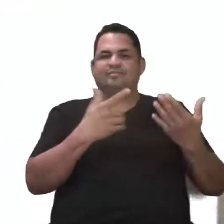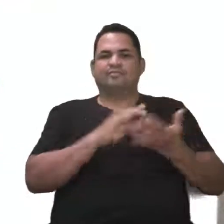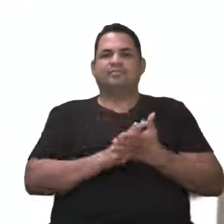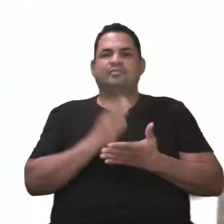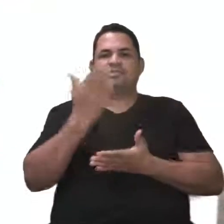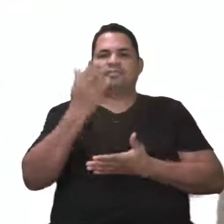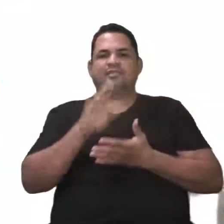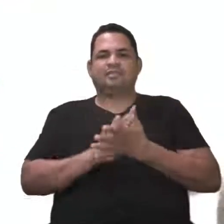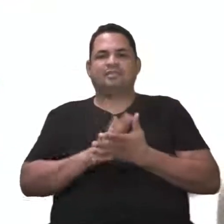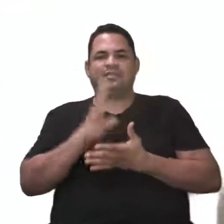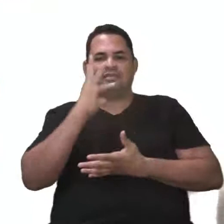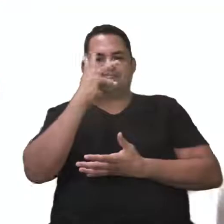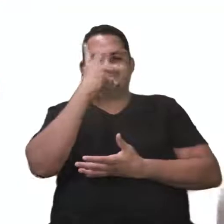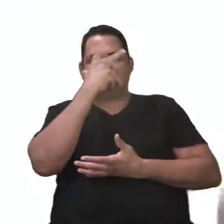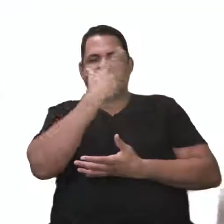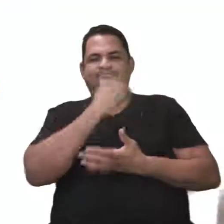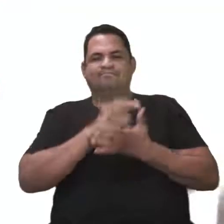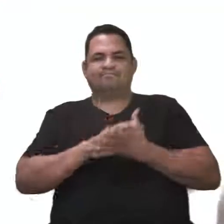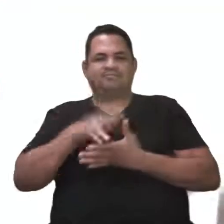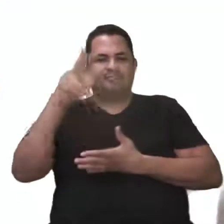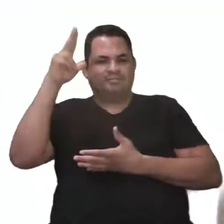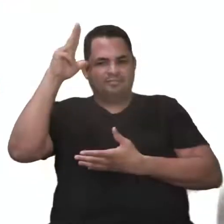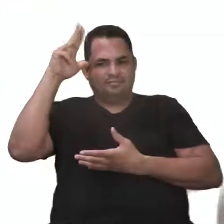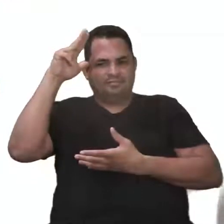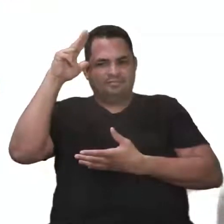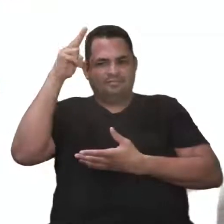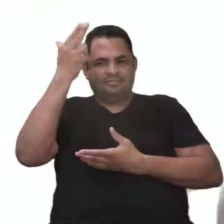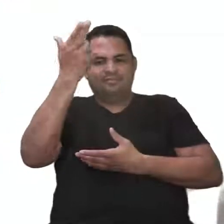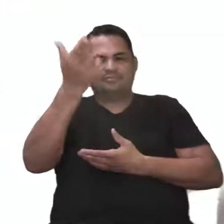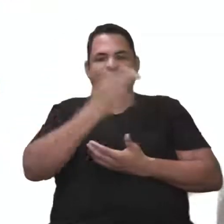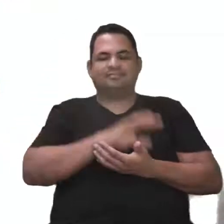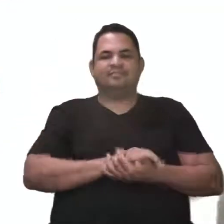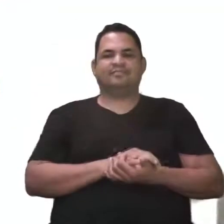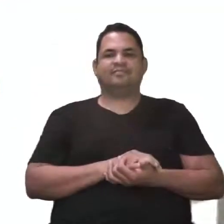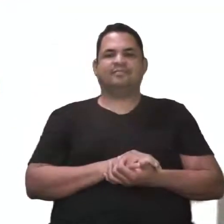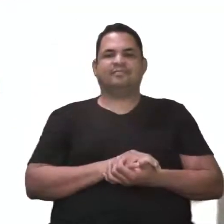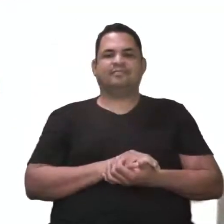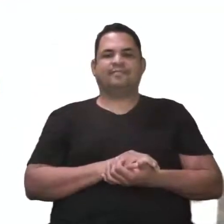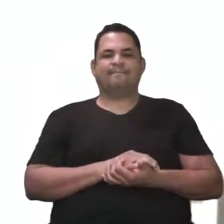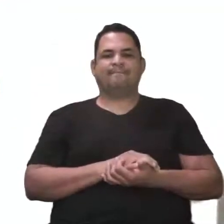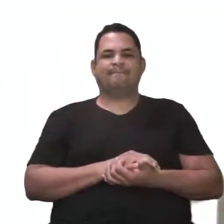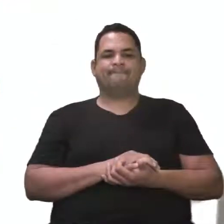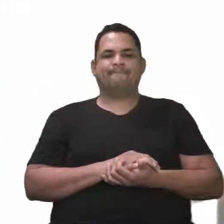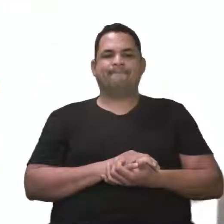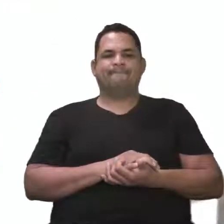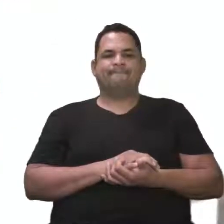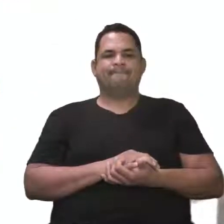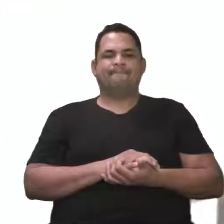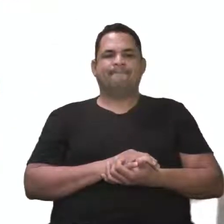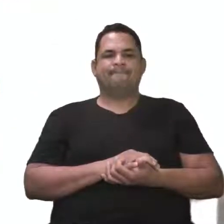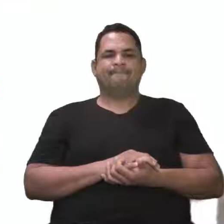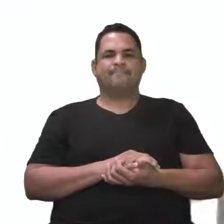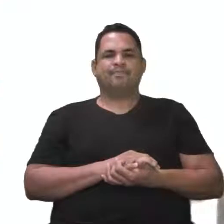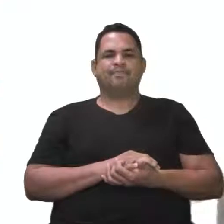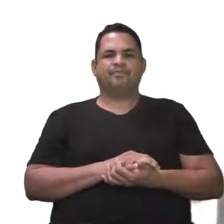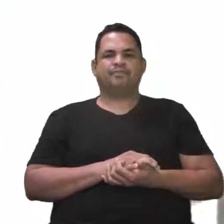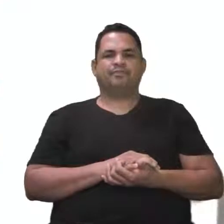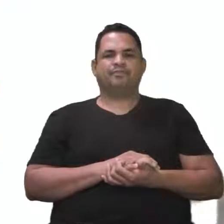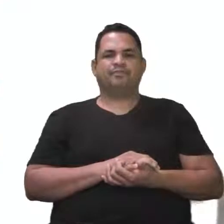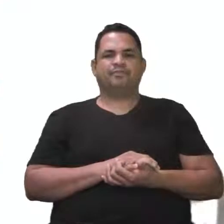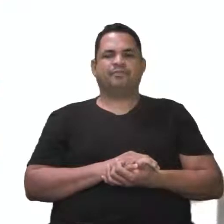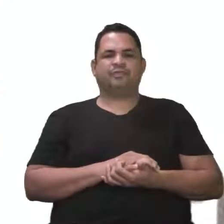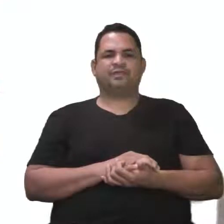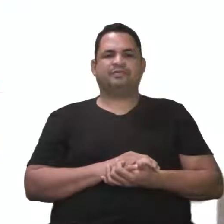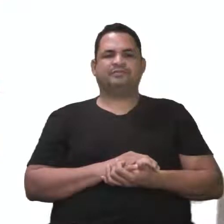É esse lindo cavalo. Deixa eu botar minha pincel aqui, menina. Cadê o pincelzinho?